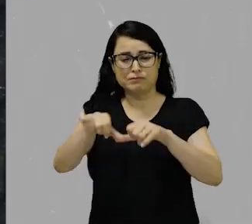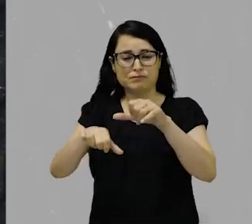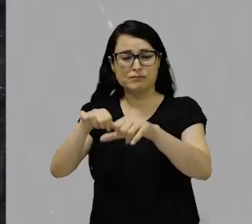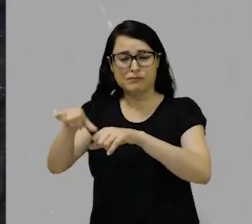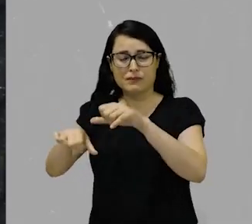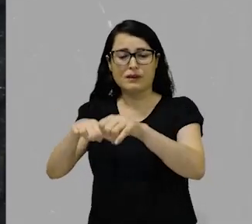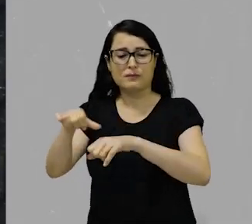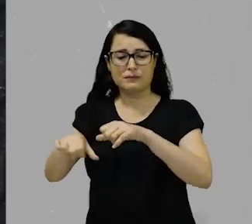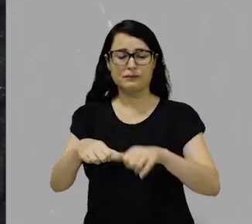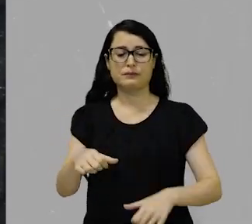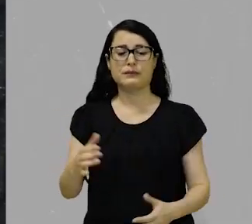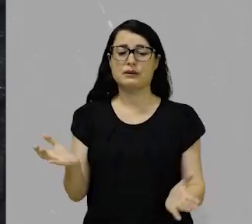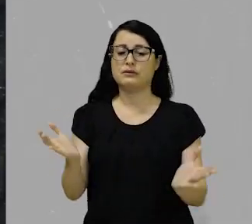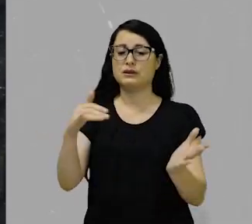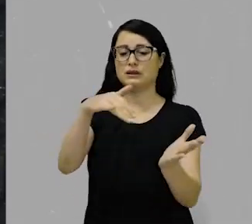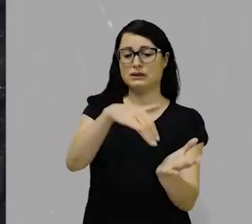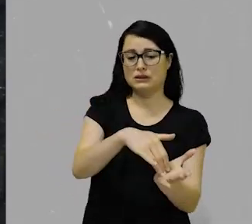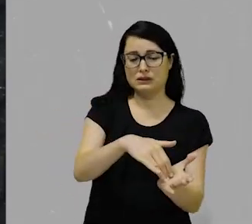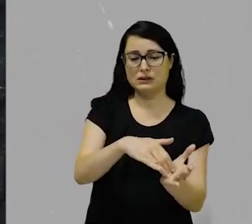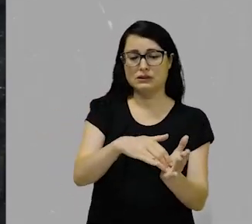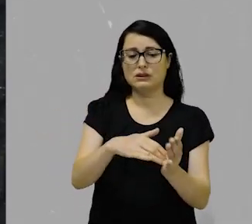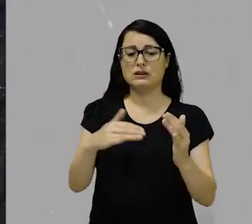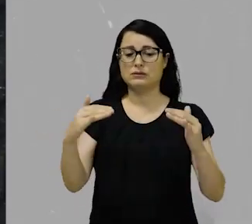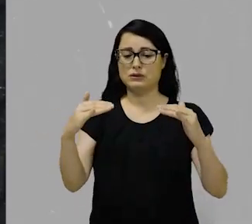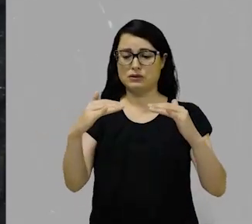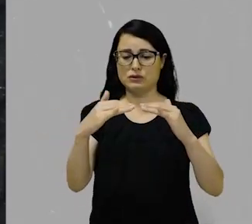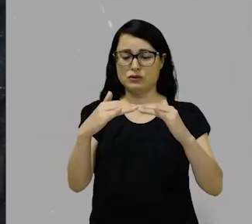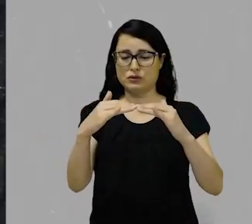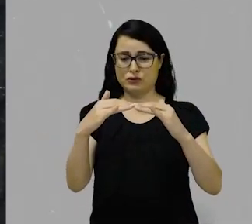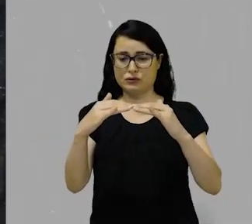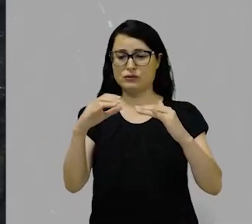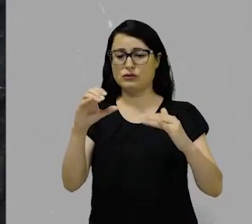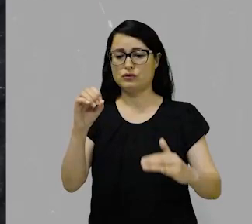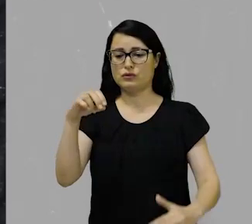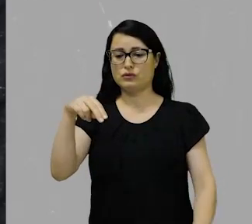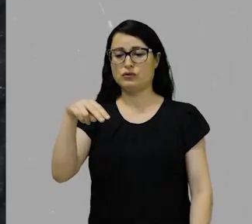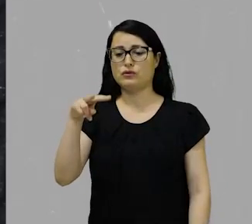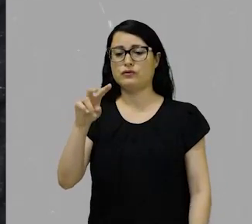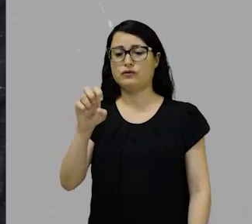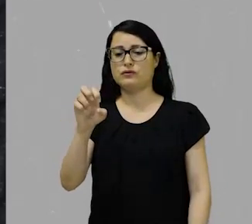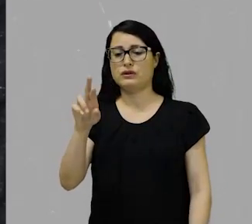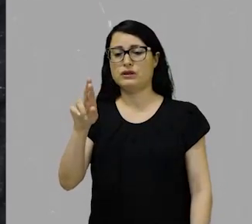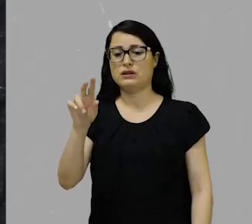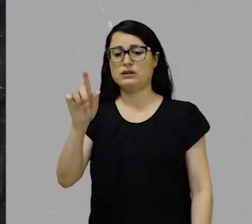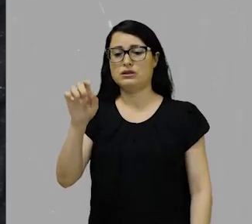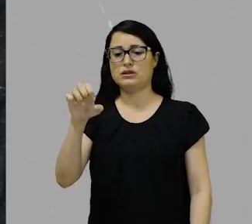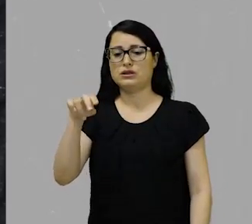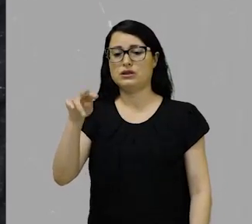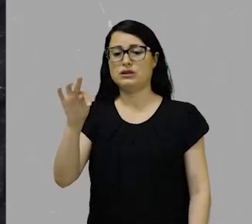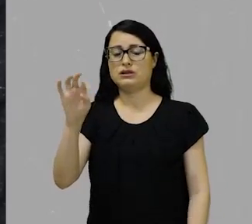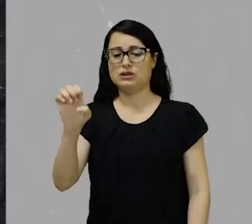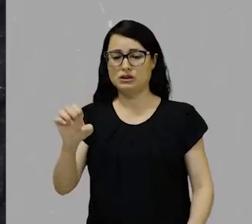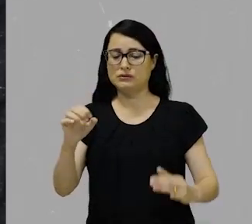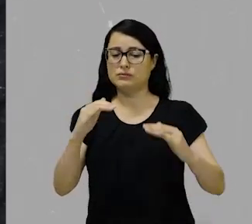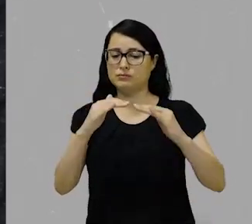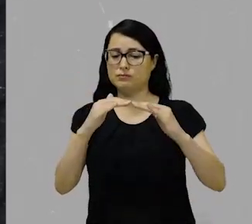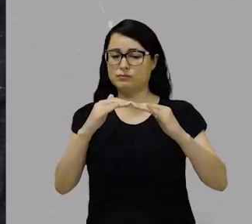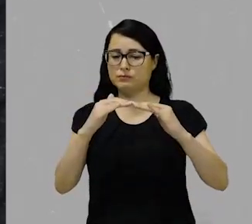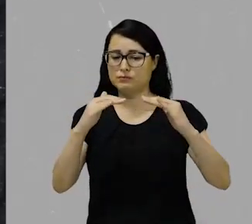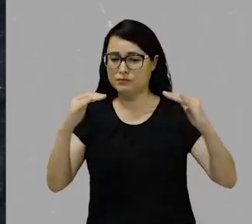Então, para finalizar, limite convergente se encontra, divergente separa e transformante,